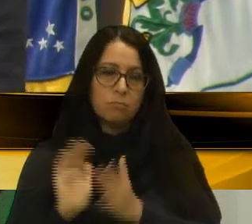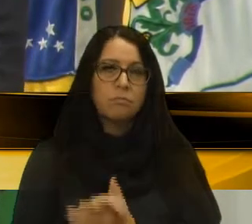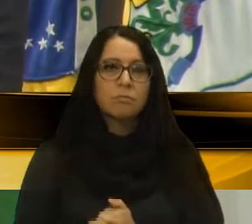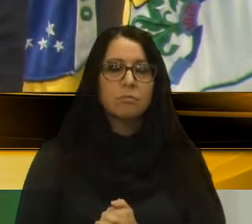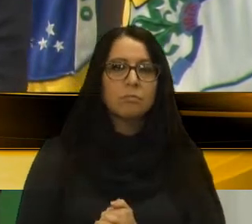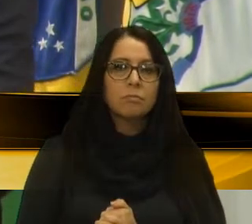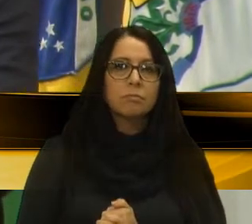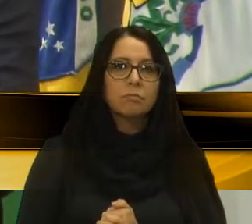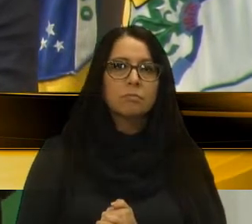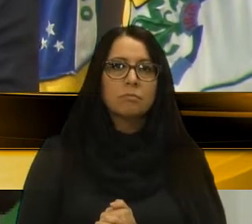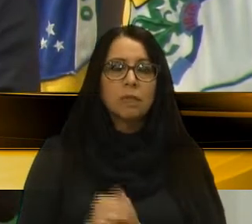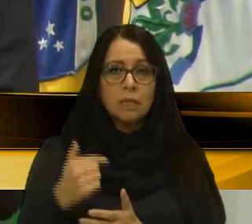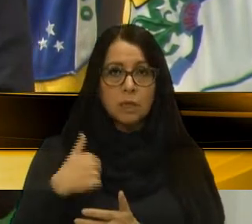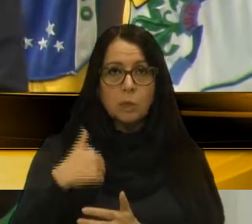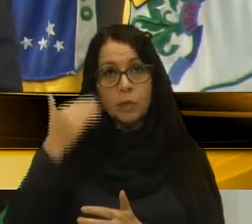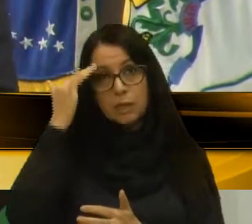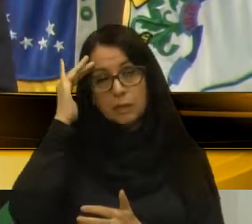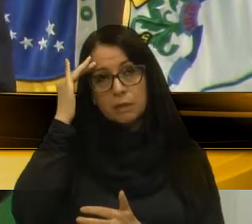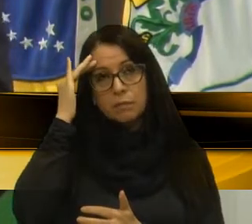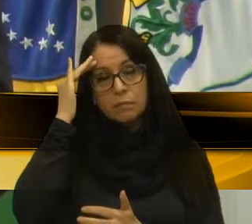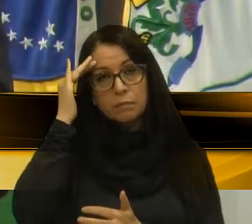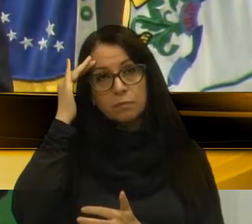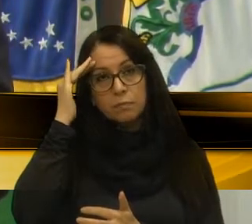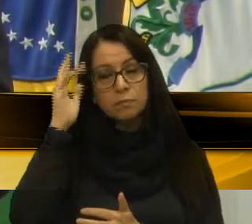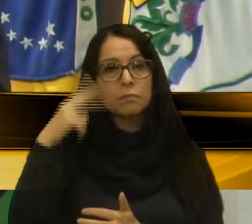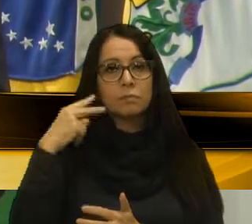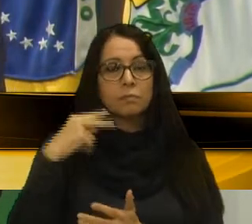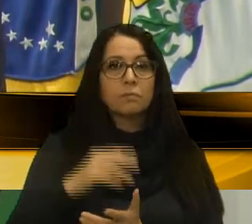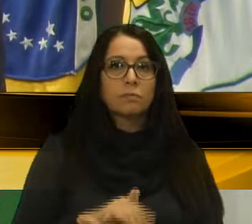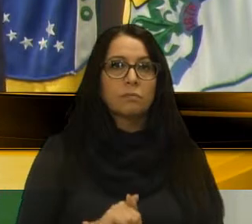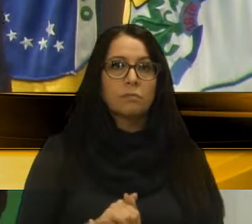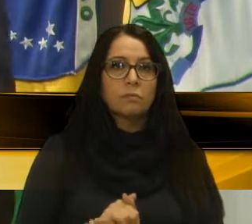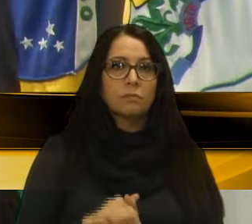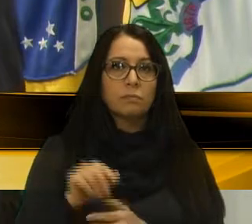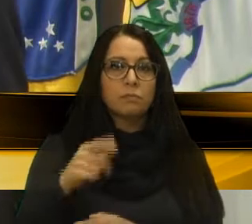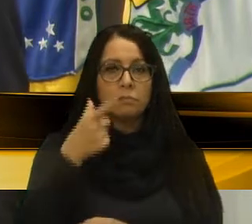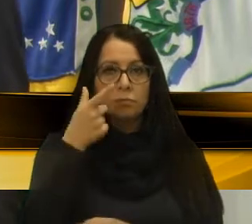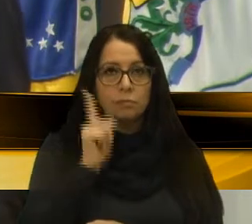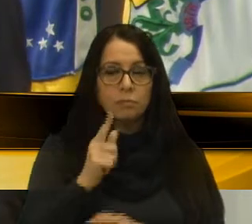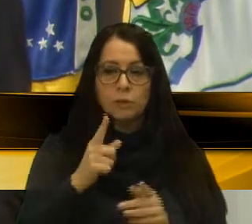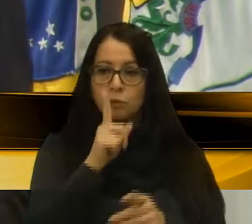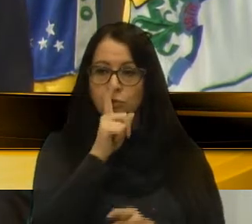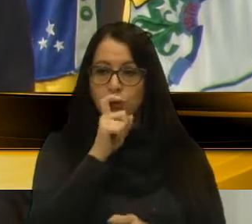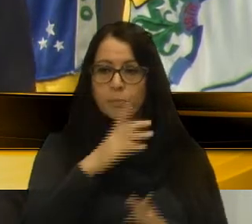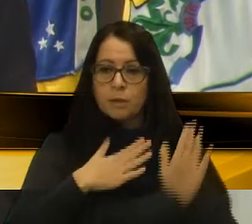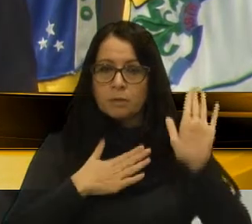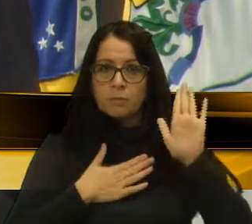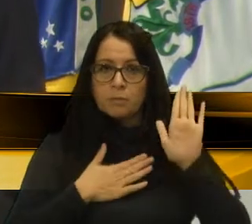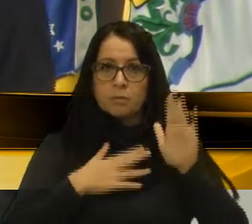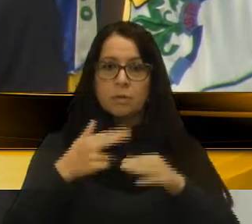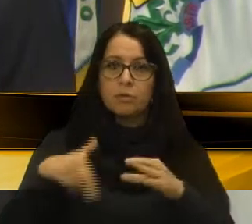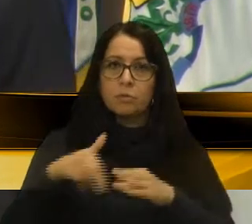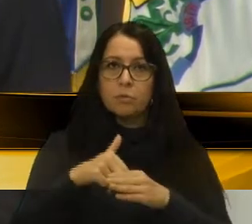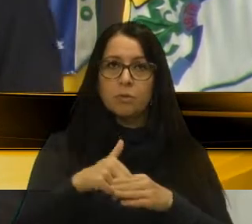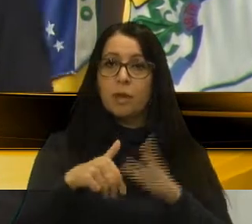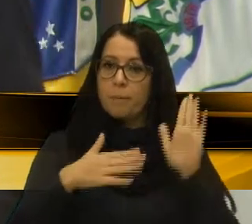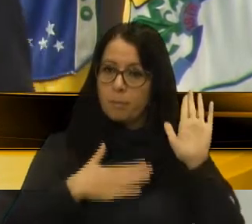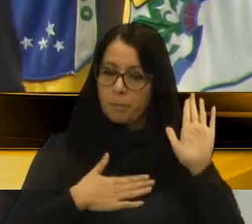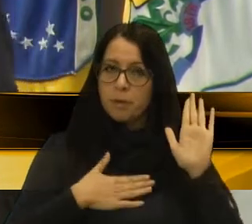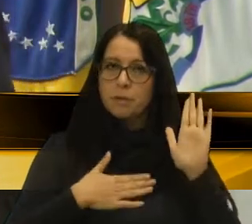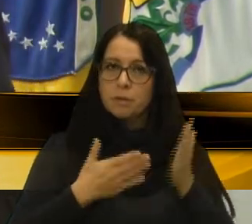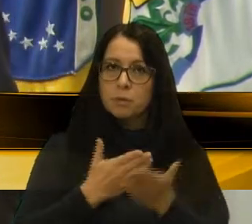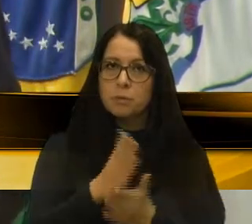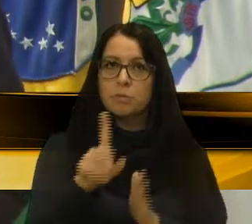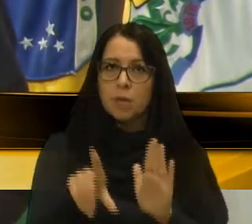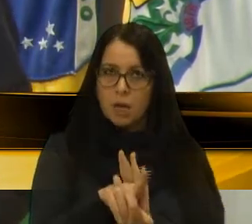Eu entendo que o vereador, quando ele se elege, ele faz o juramento aqui na tribuna, ele promete cumprir a lei